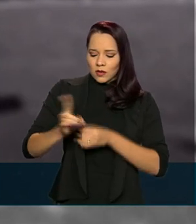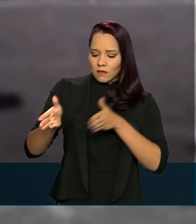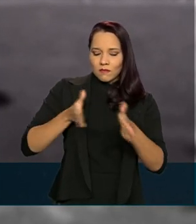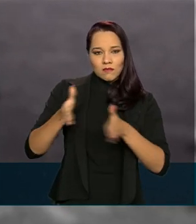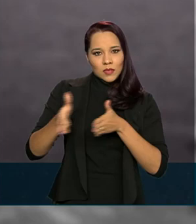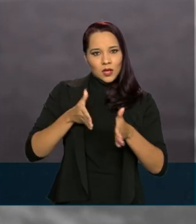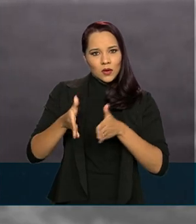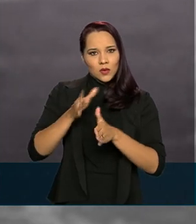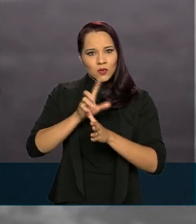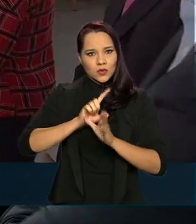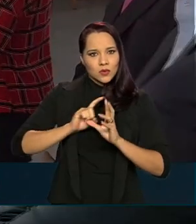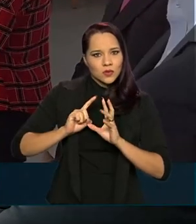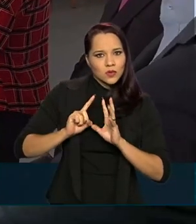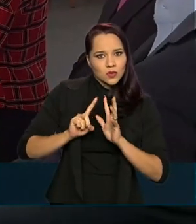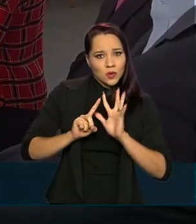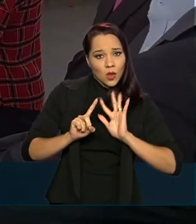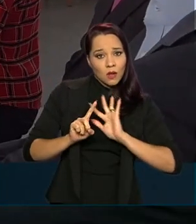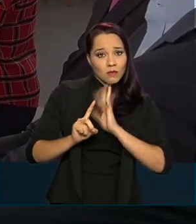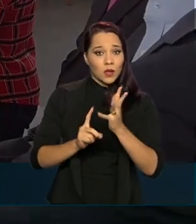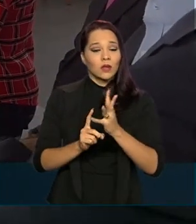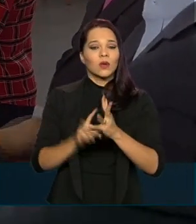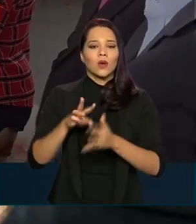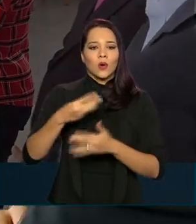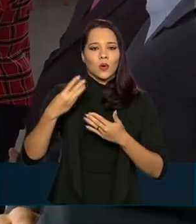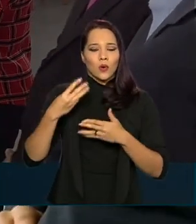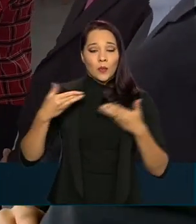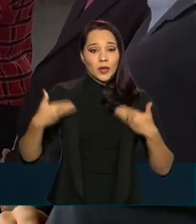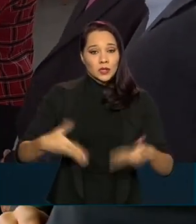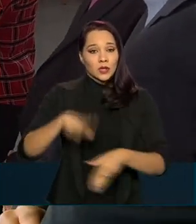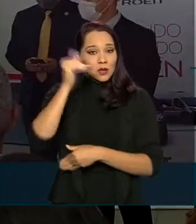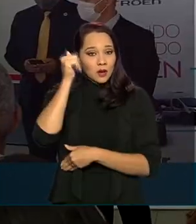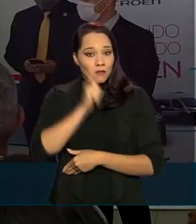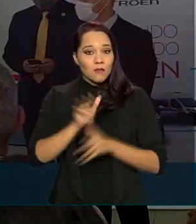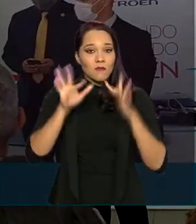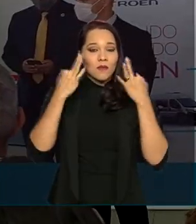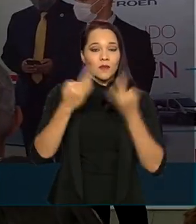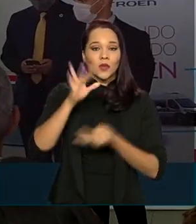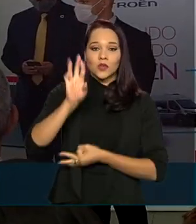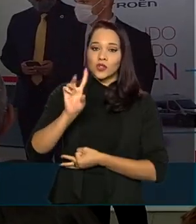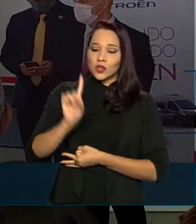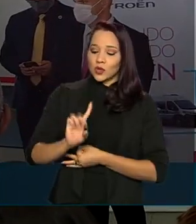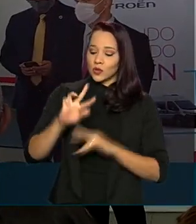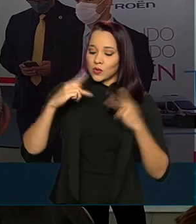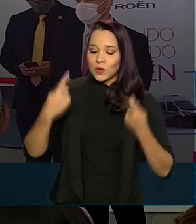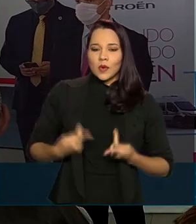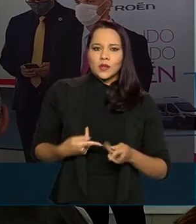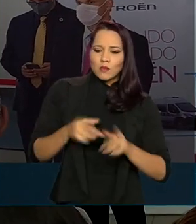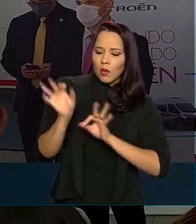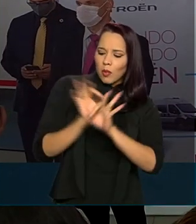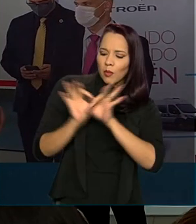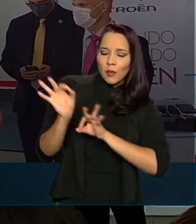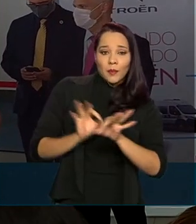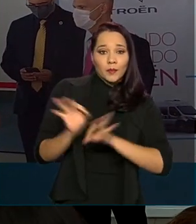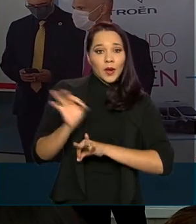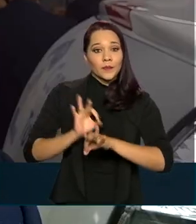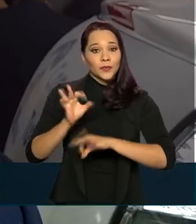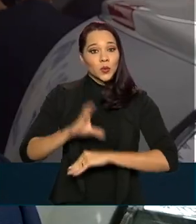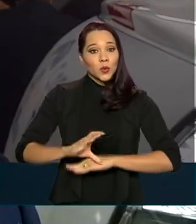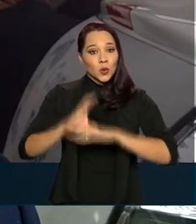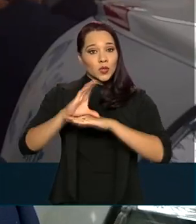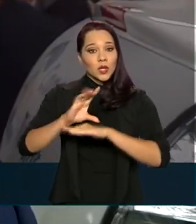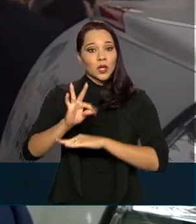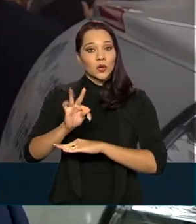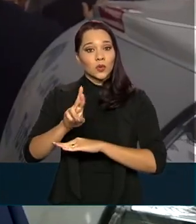esse período de isolamento social, o Ministério da Mulher, da Família e dos Direitos Humanos está equipando os conselhos tutelares.